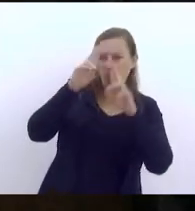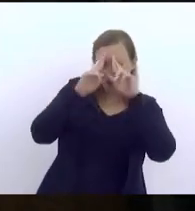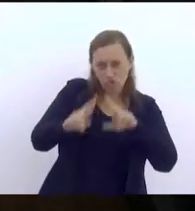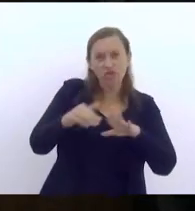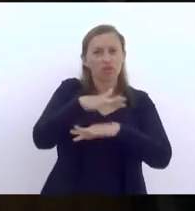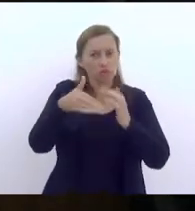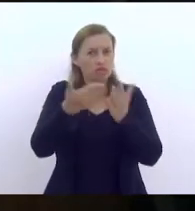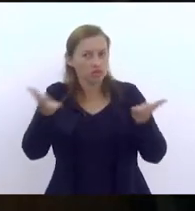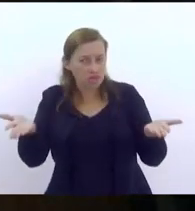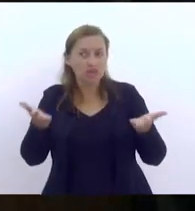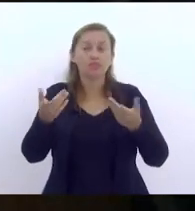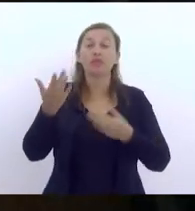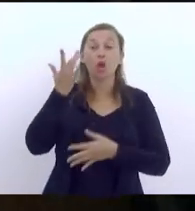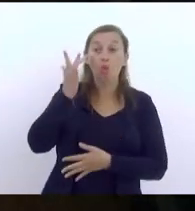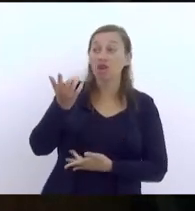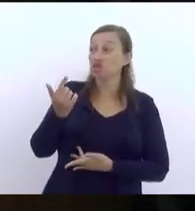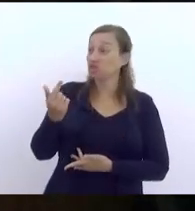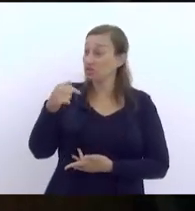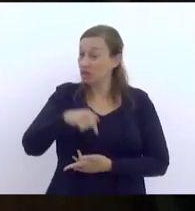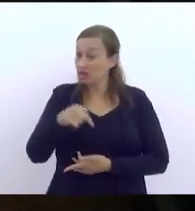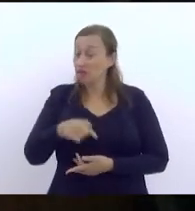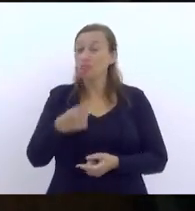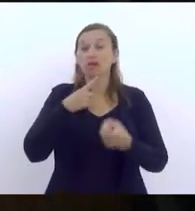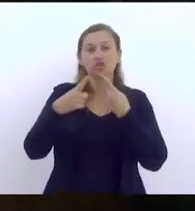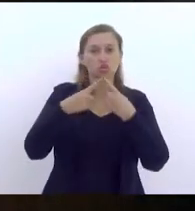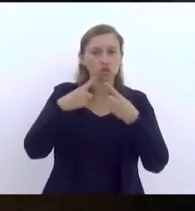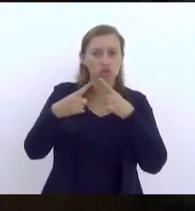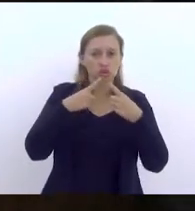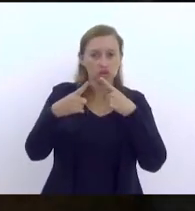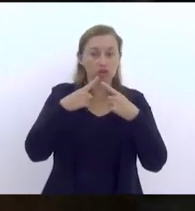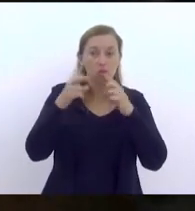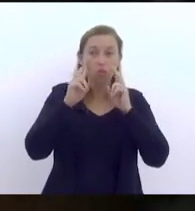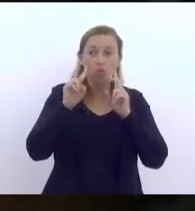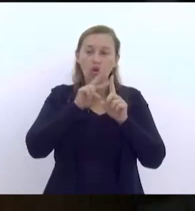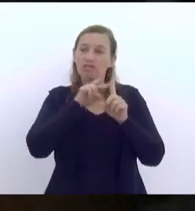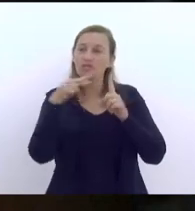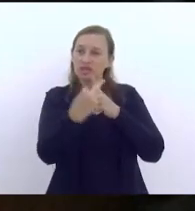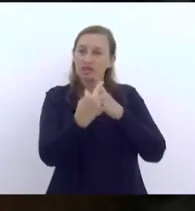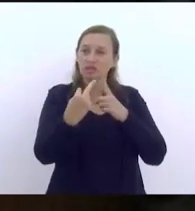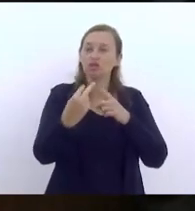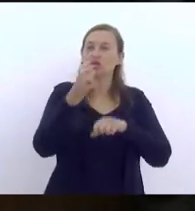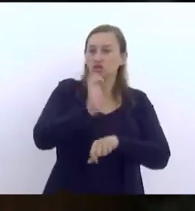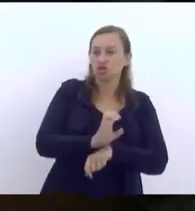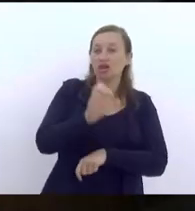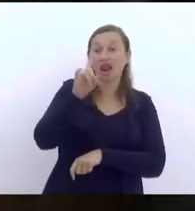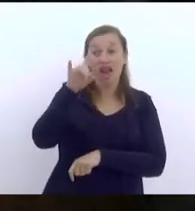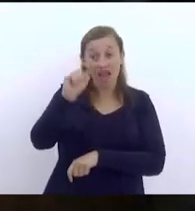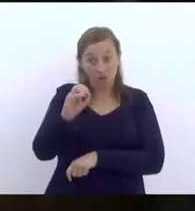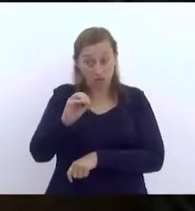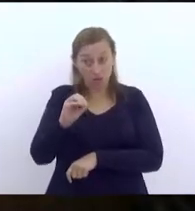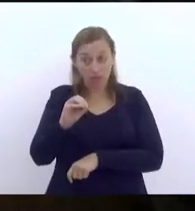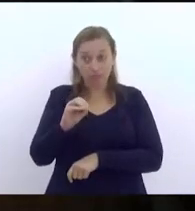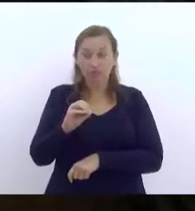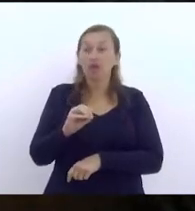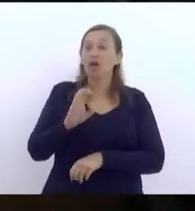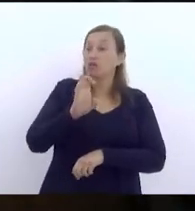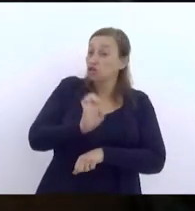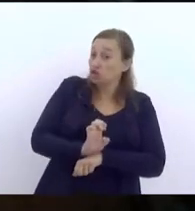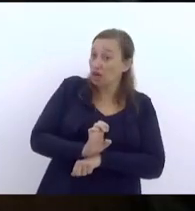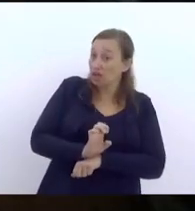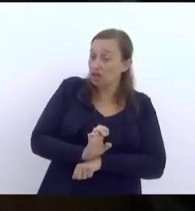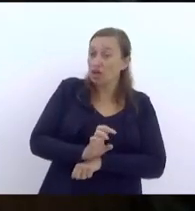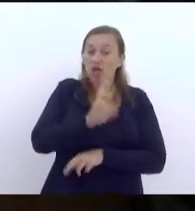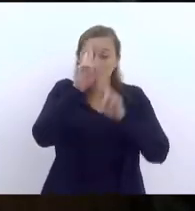colocaram. Eu acho que nós estamos aqui para fazer a discussão do ponto de vista de um Estado laico. O Estado laico é o Estado